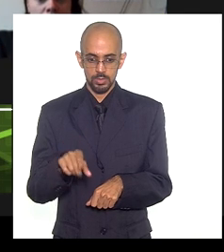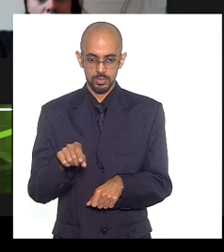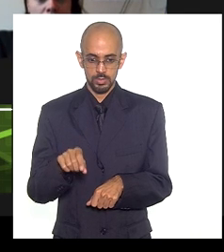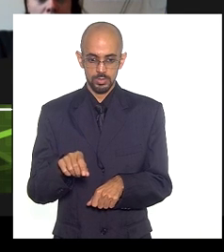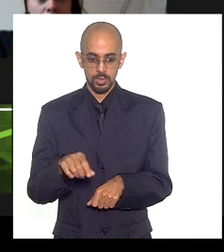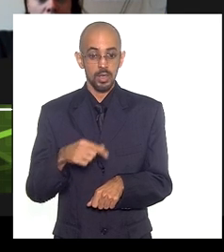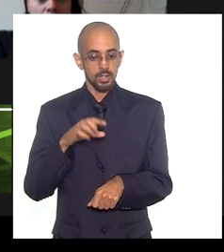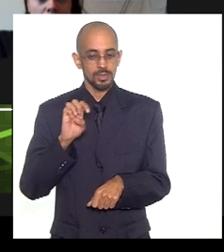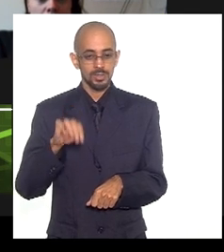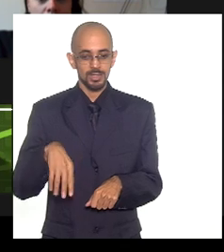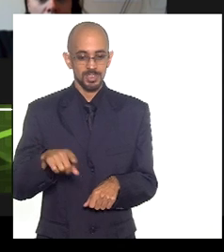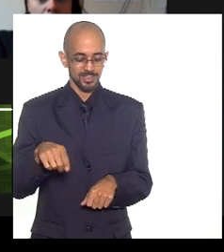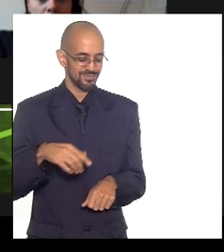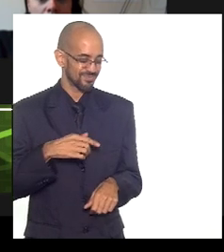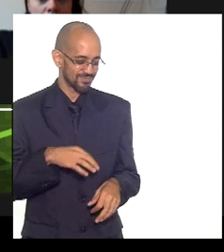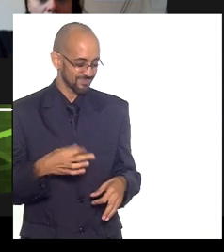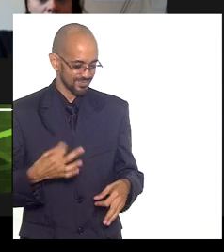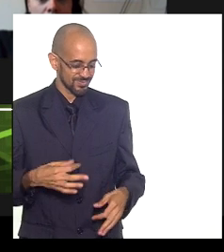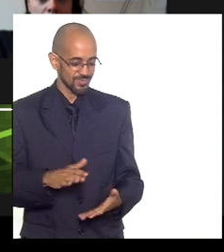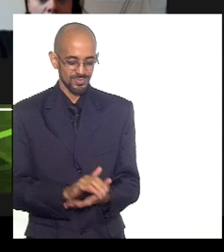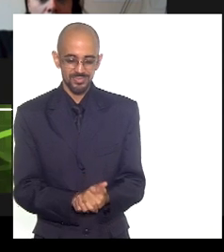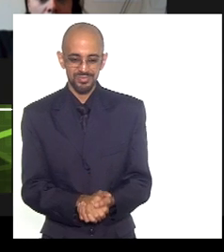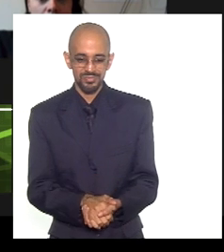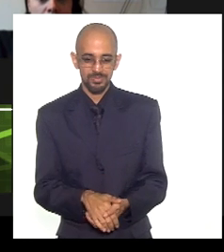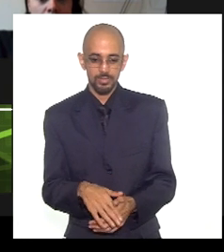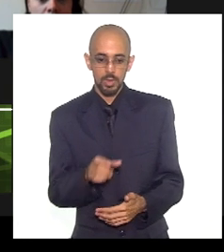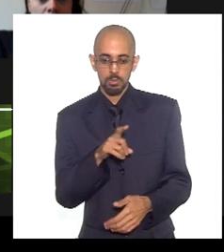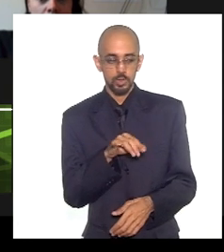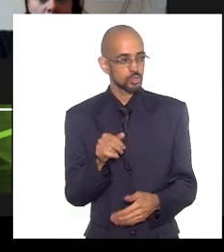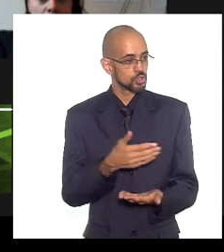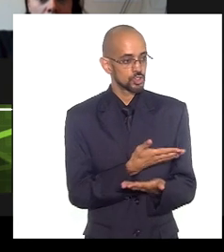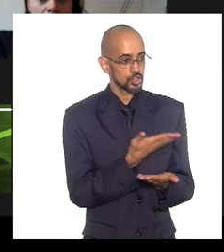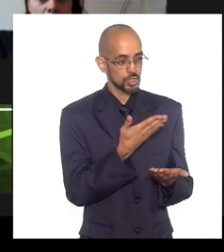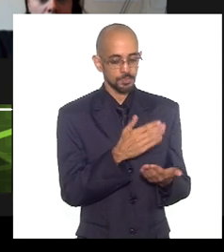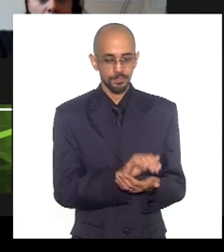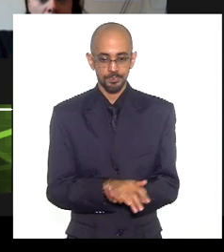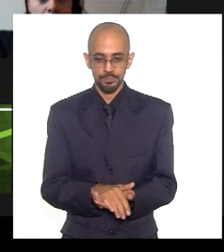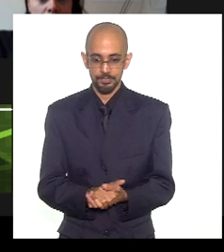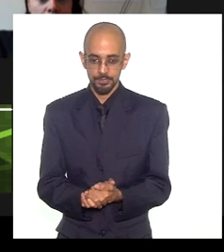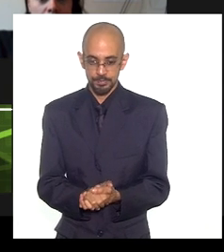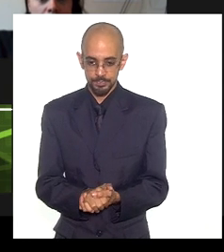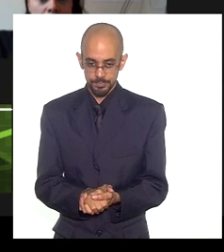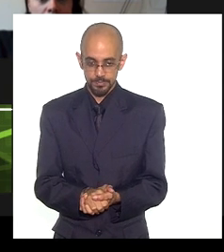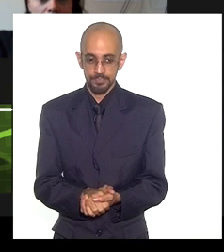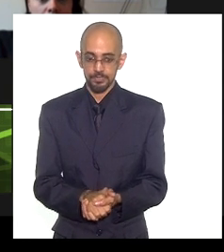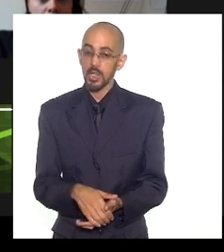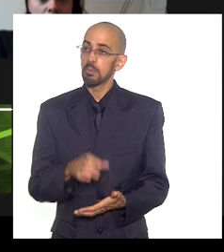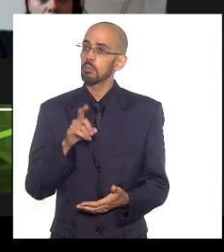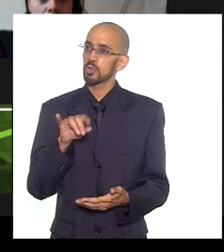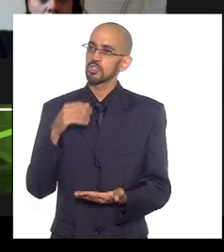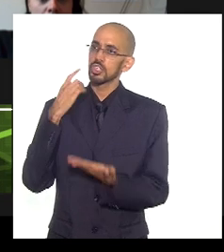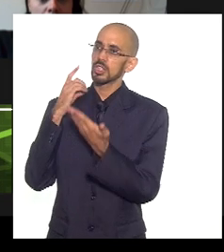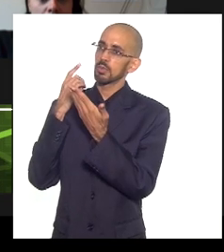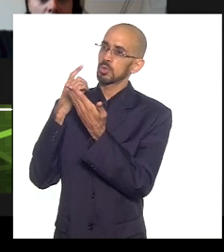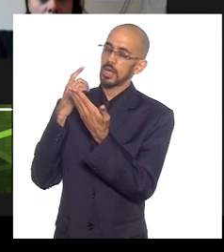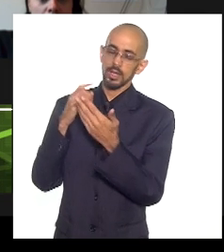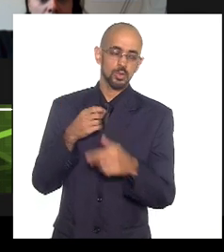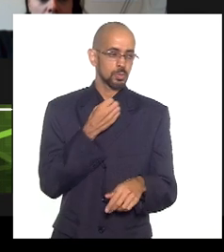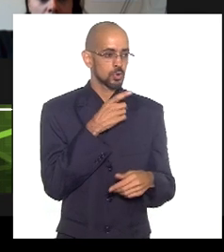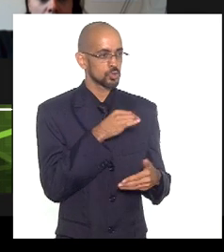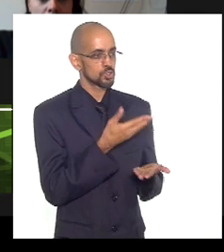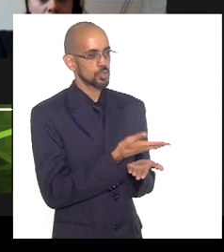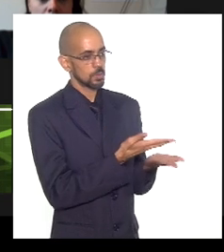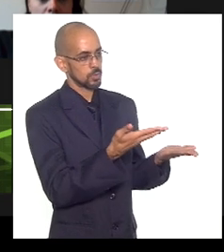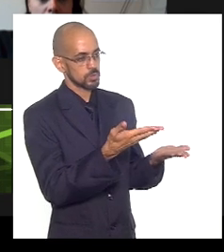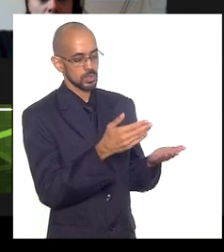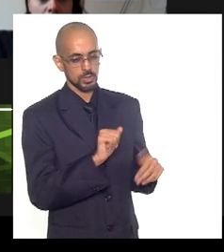acho que é isso né isso bom dia Eduardo bom dia bom bom dia a todas e todos queria